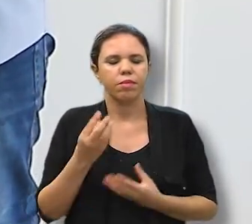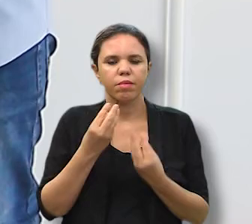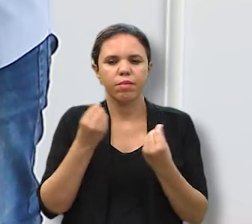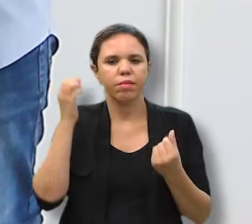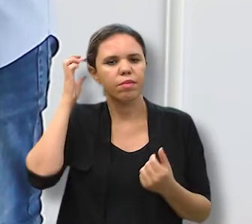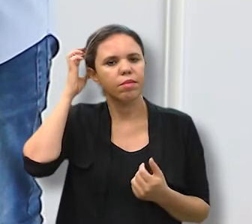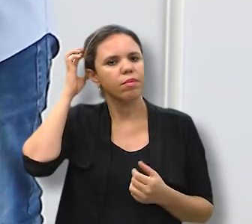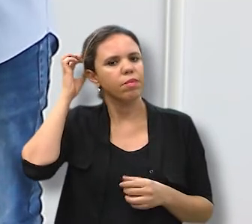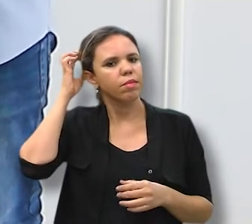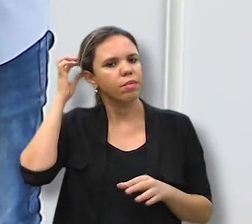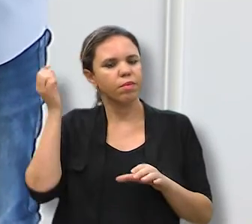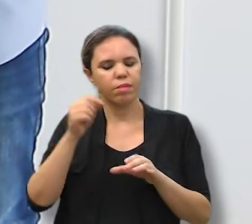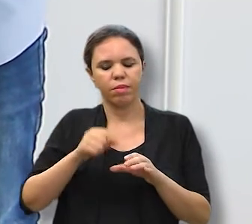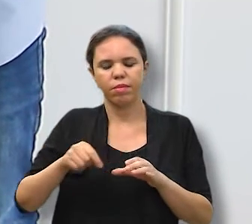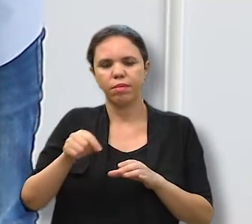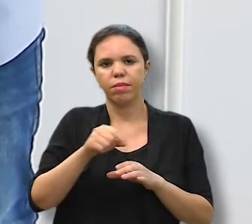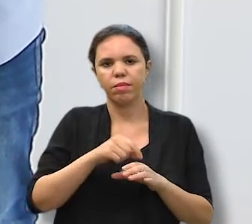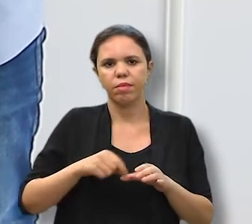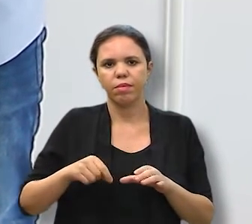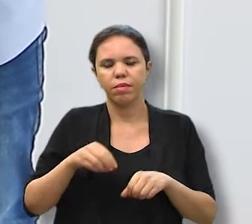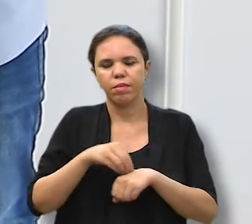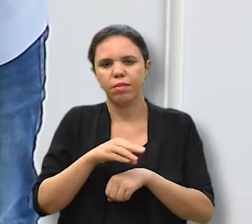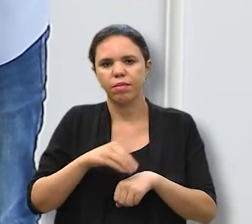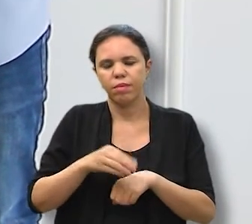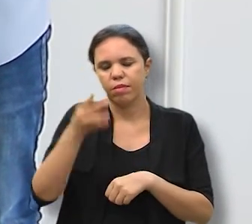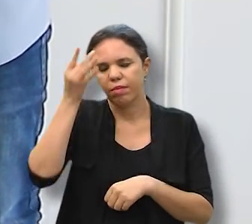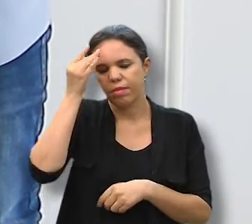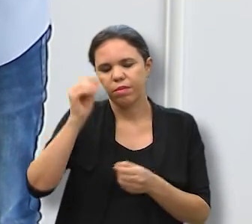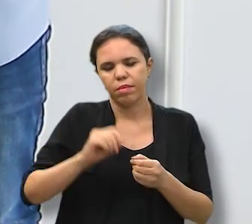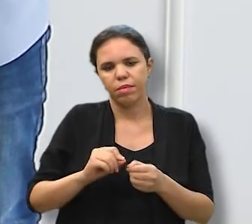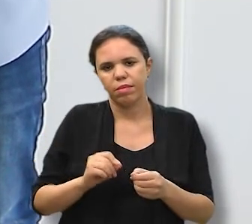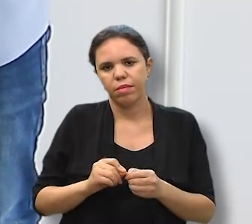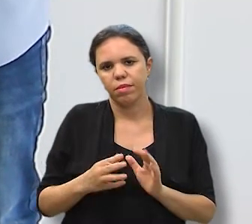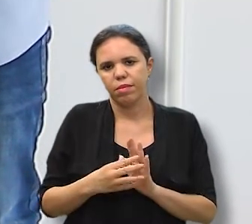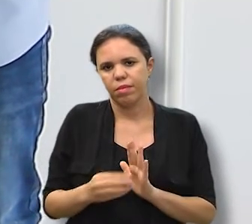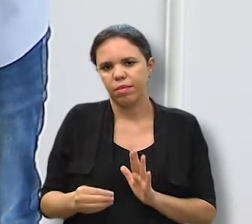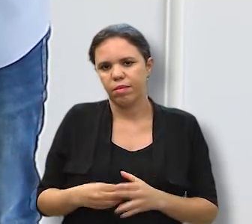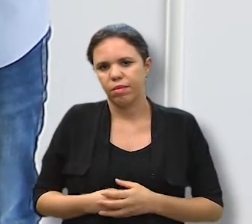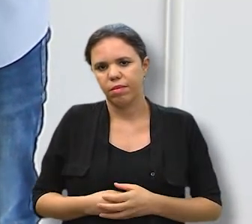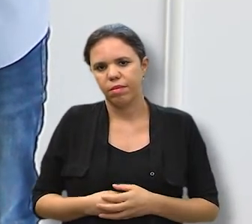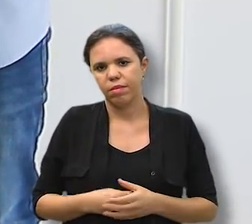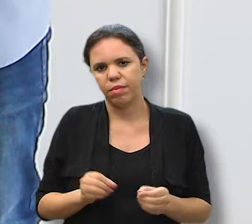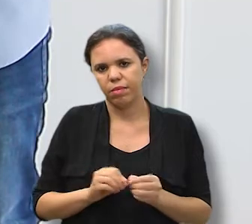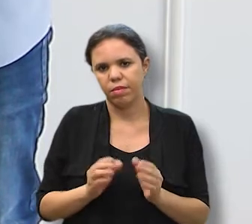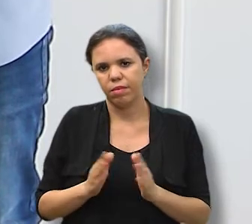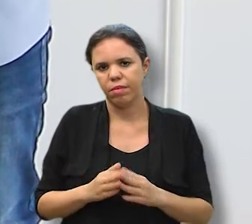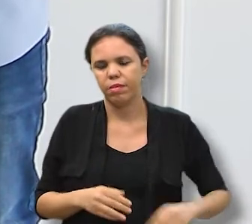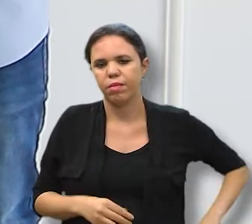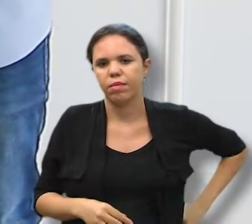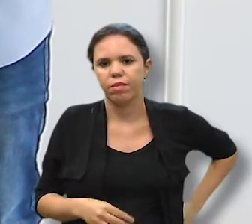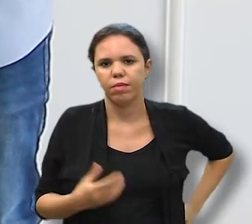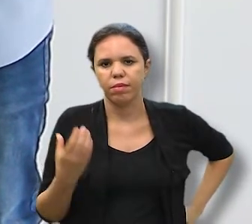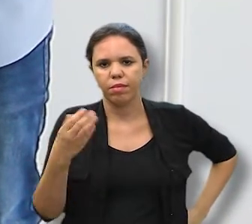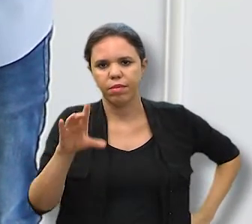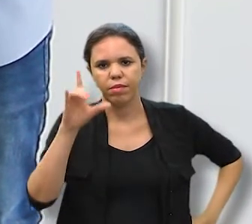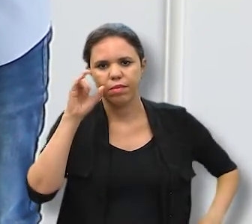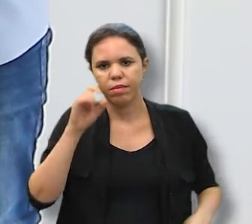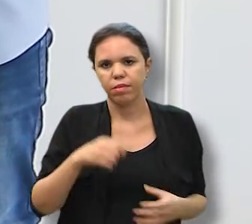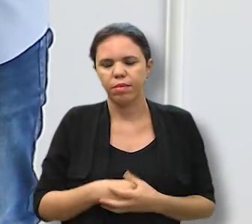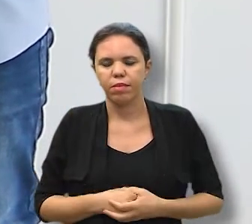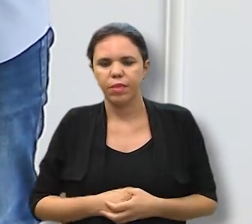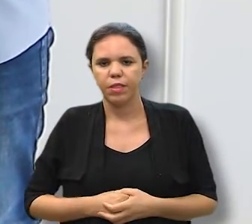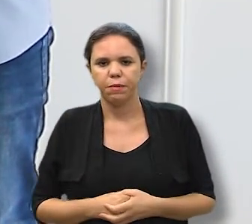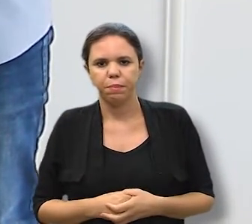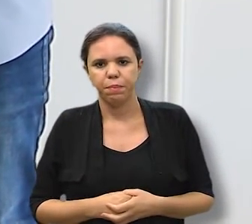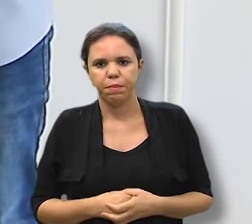Não fica cremoso, fica furadinho. Mas eu já peguei todas as dicas aqui com o Rogério. Vou fazer em casa, vou postar no meu Instagram,